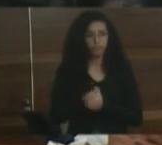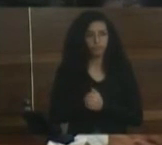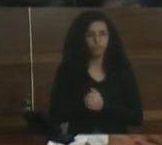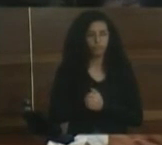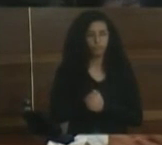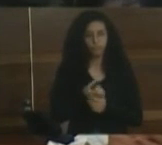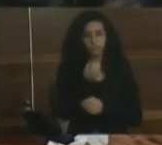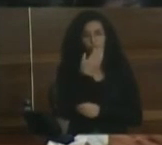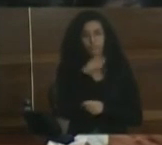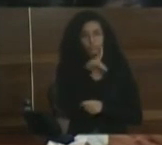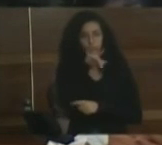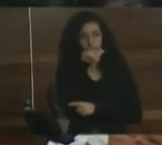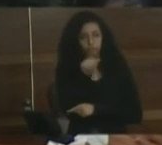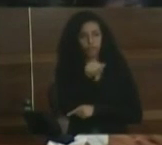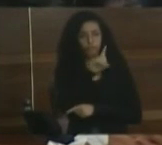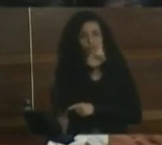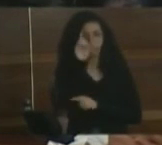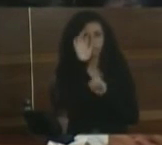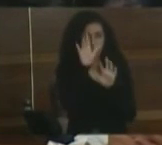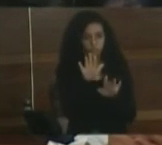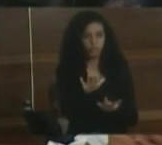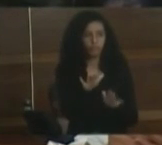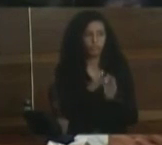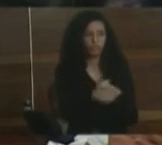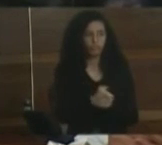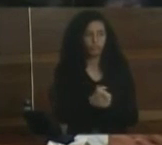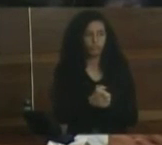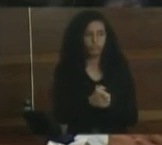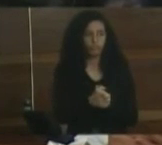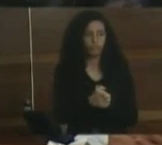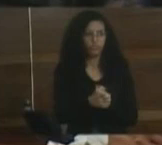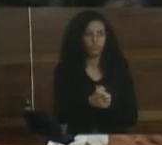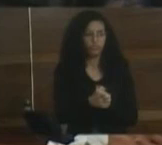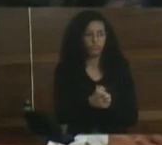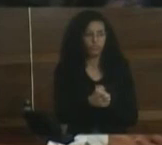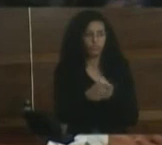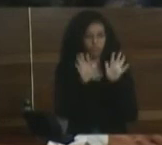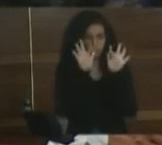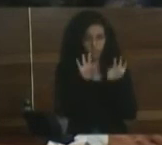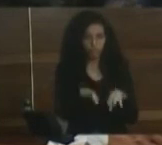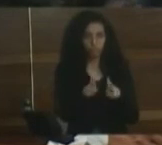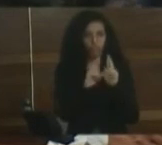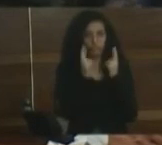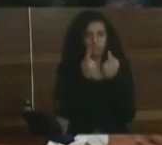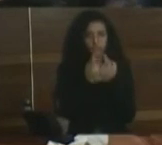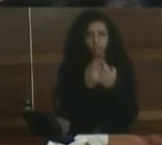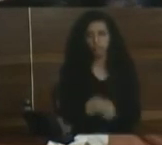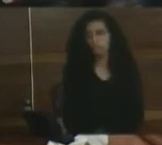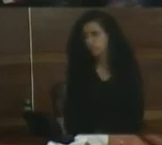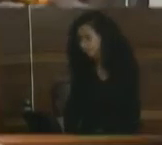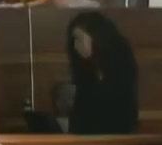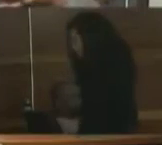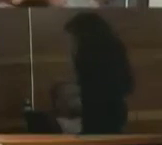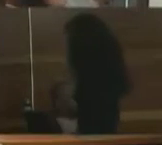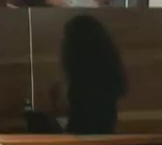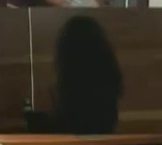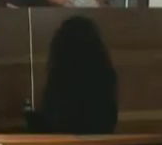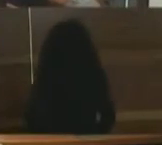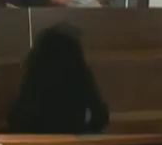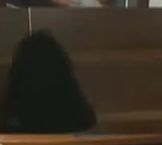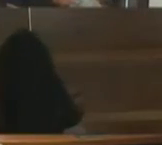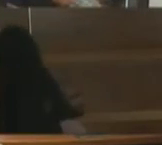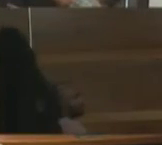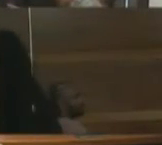uma um bom dia a todos em todos com deus e declarou encerrada a audiência pública em